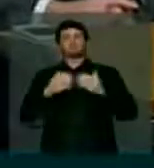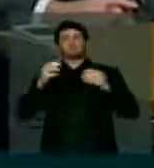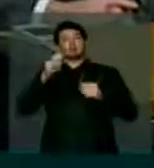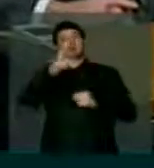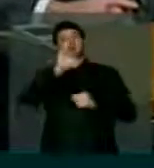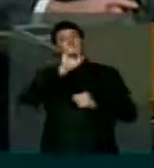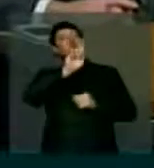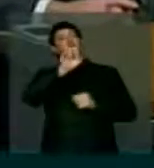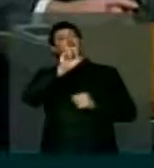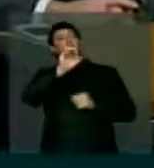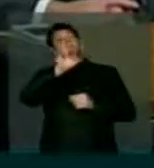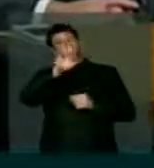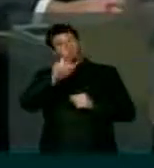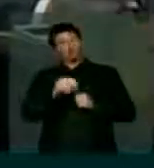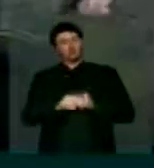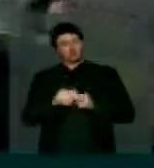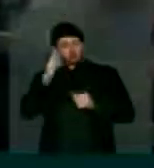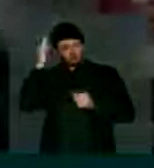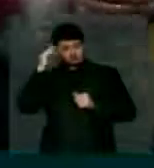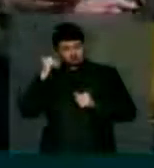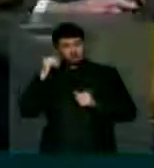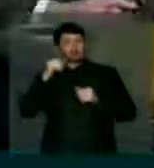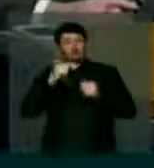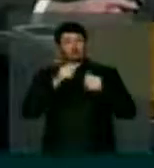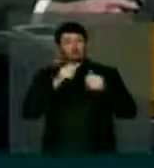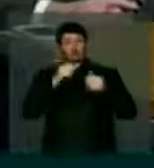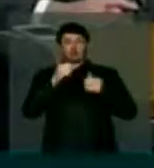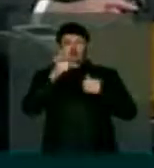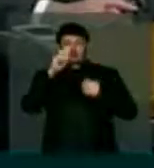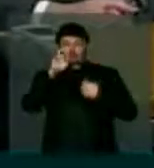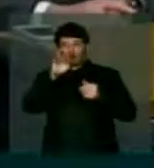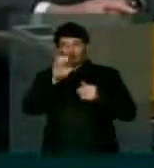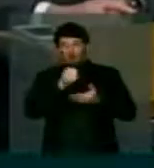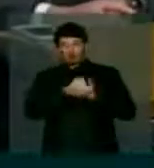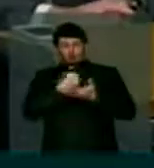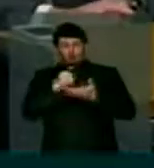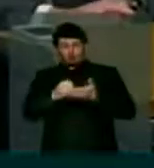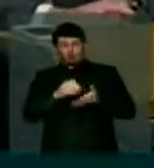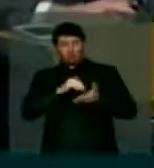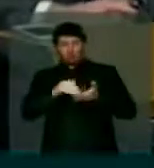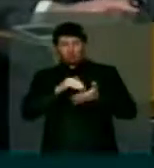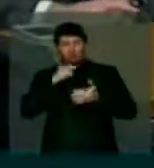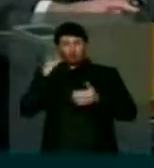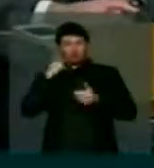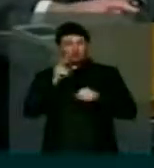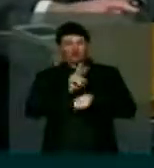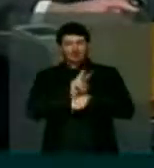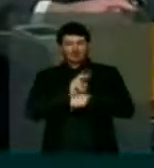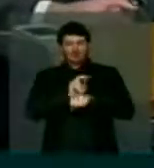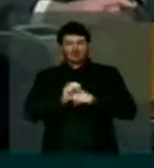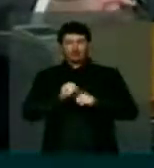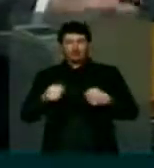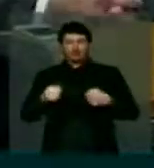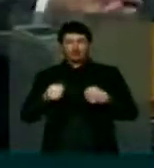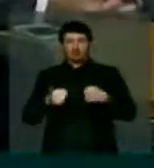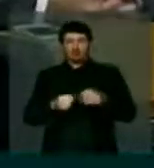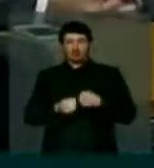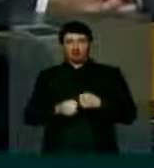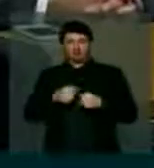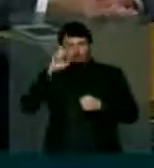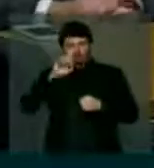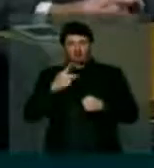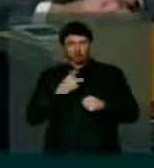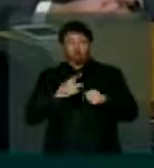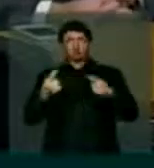Doutor Borromeu, sabemos que a Petrobras contratou um escritório de advocacia para defender os interesses da empresa nesta contenda contra a